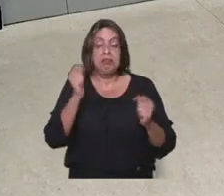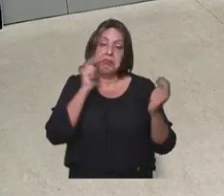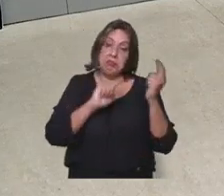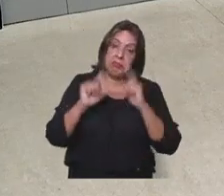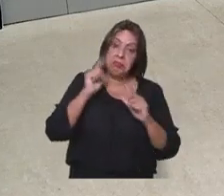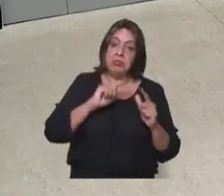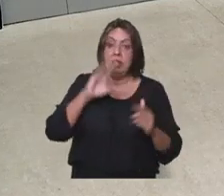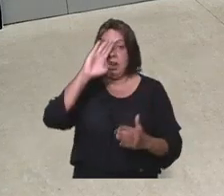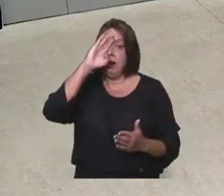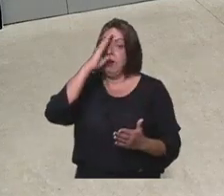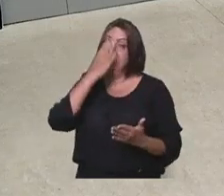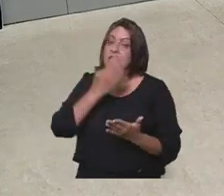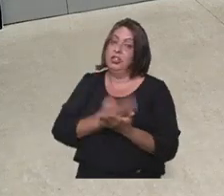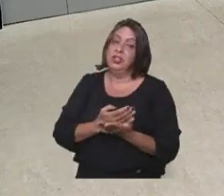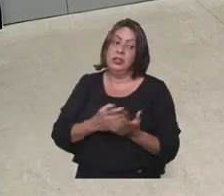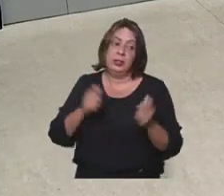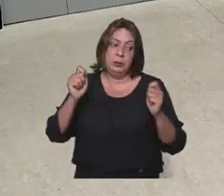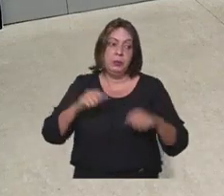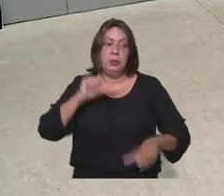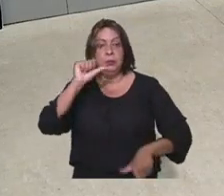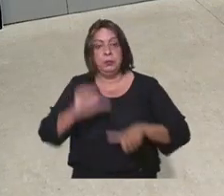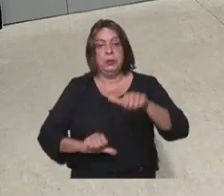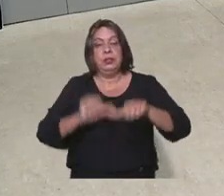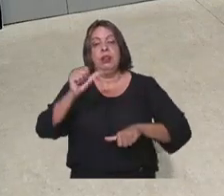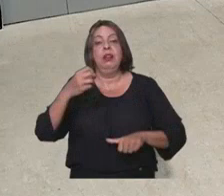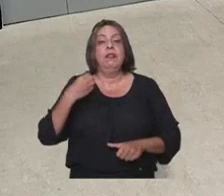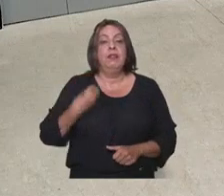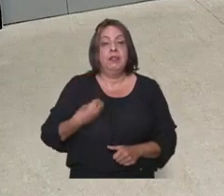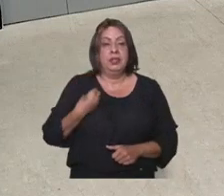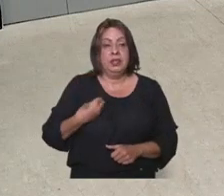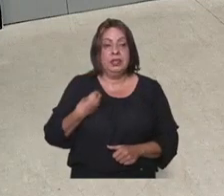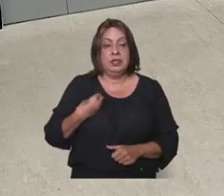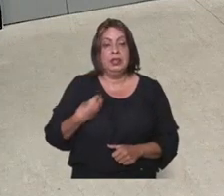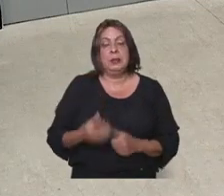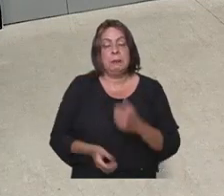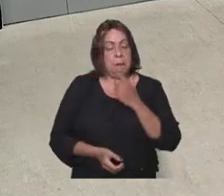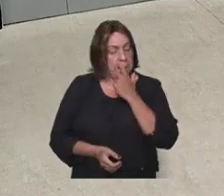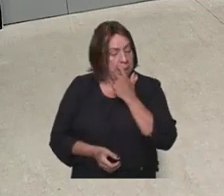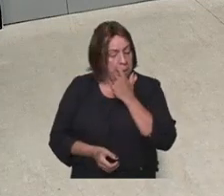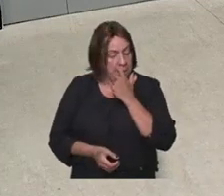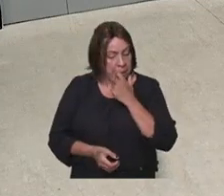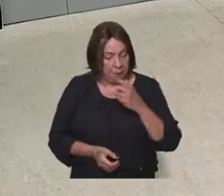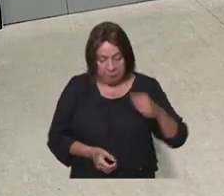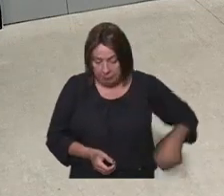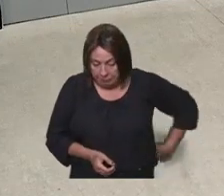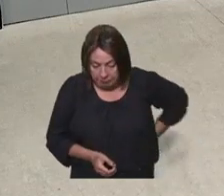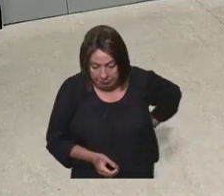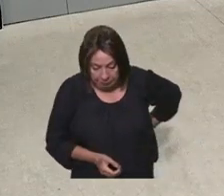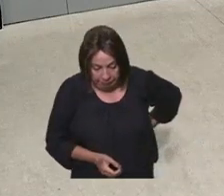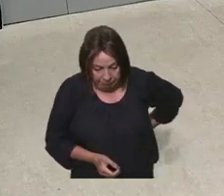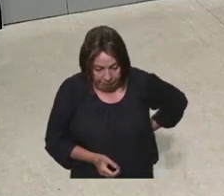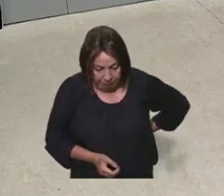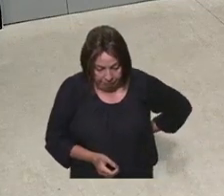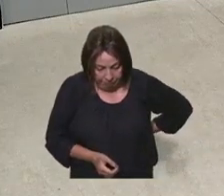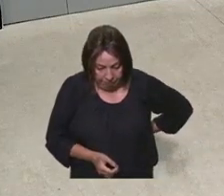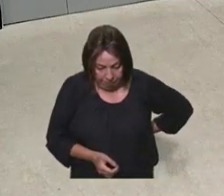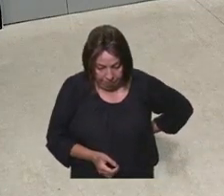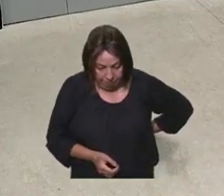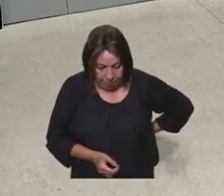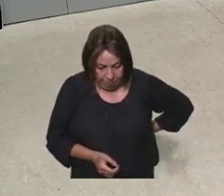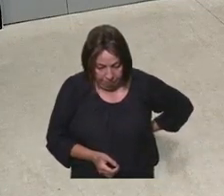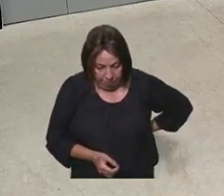certeza. Acredite aí na possibilidade de mudar de vida com Caju Cap Filantropia Premiável. Sorteios realizados pela